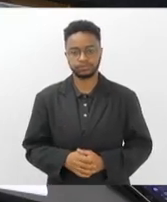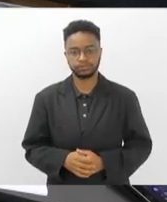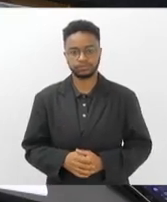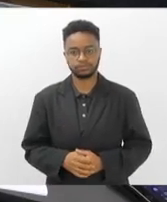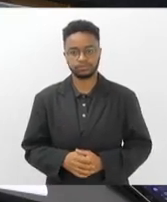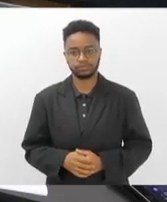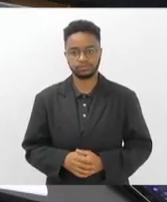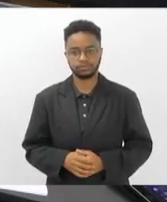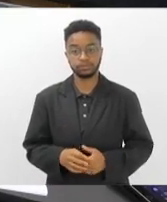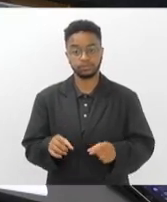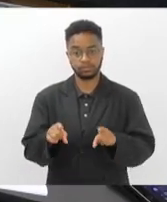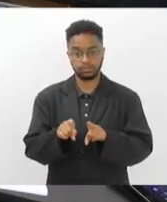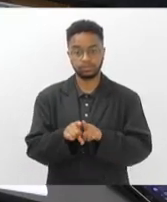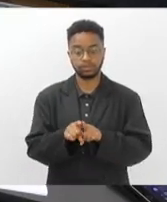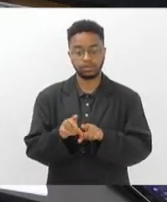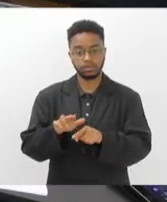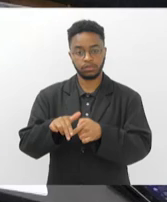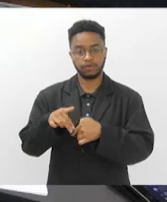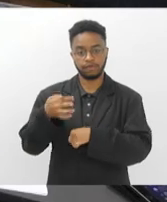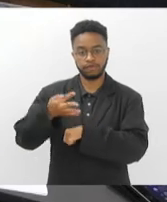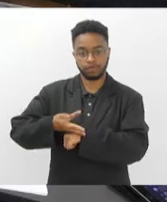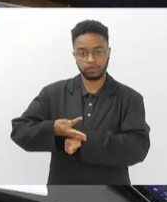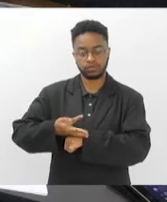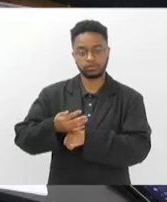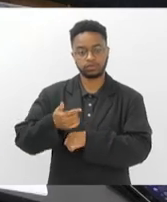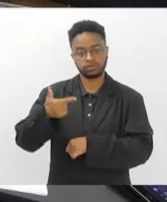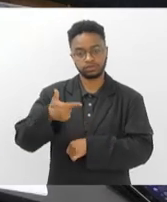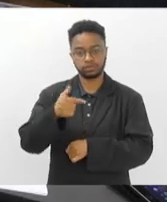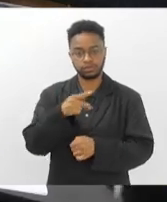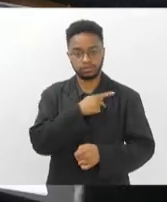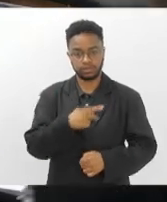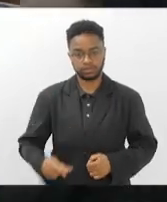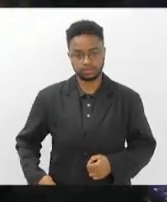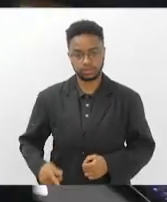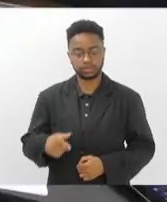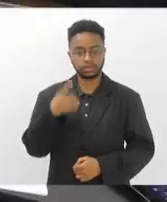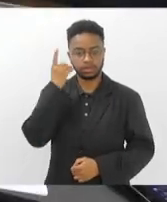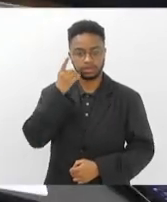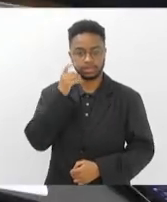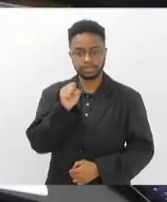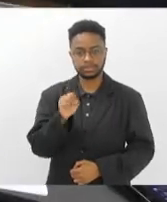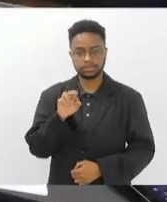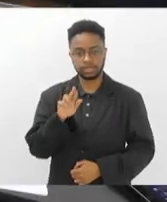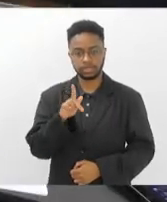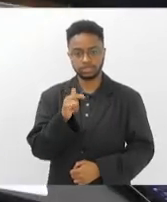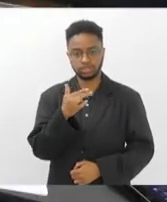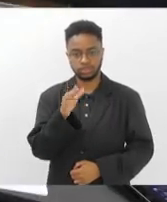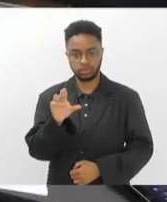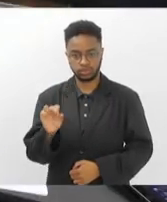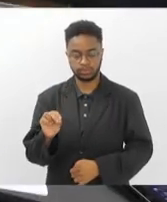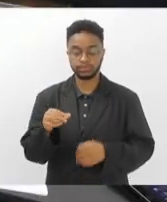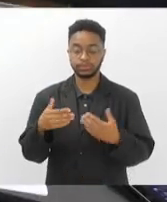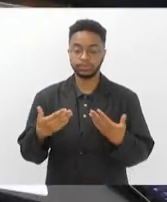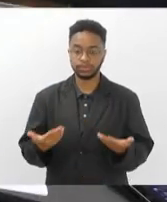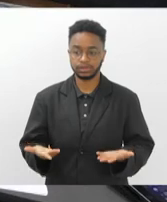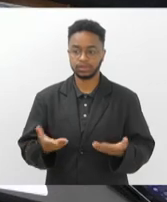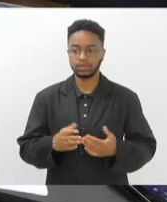também considerando a ausência do nosso vice-presidente, doutor Serginho, deputado doutor Serginho. Então,